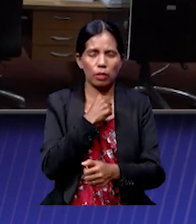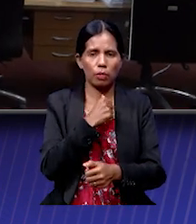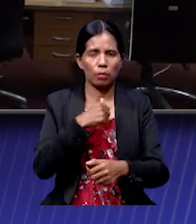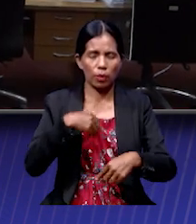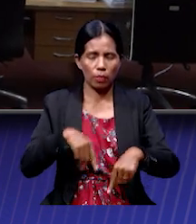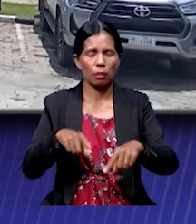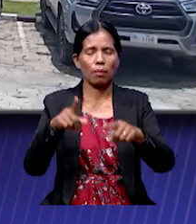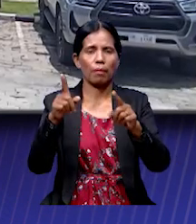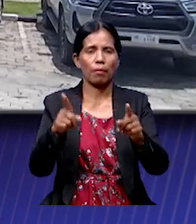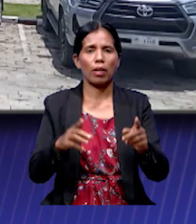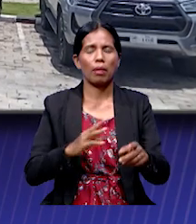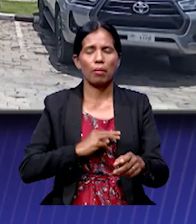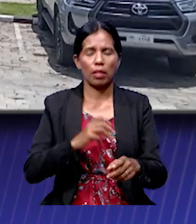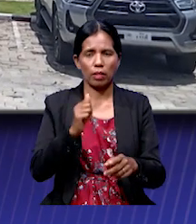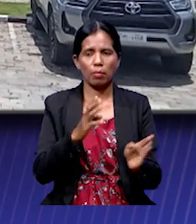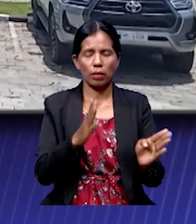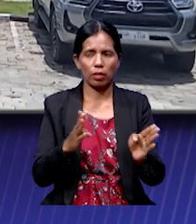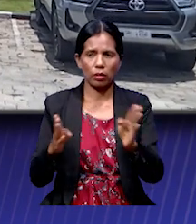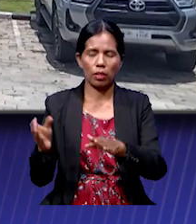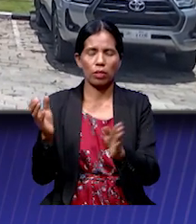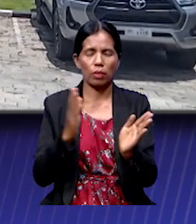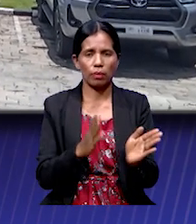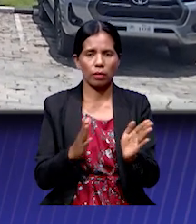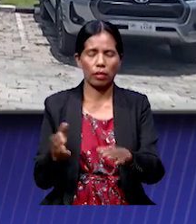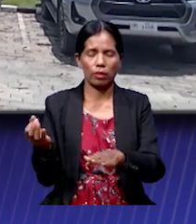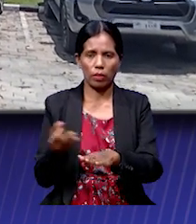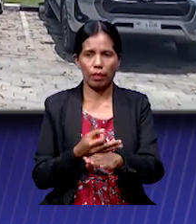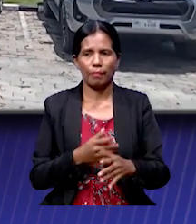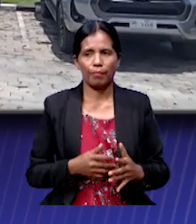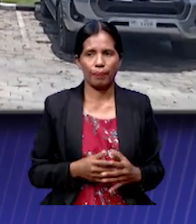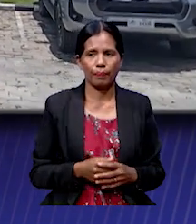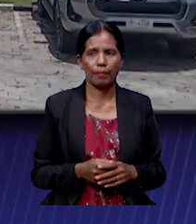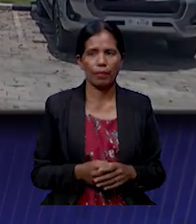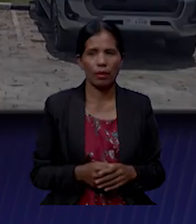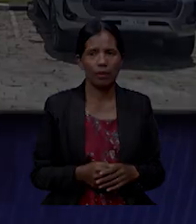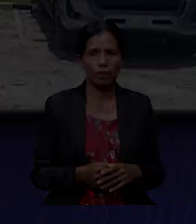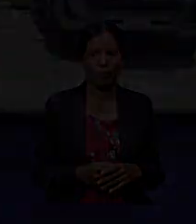e a ela processo preparação documentos. Fátima Pereira, GMN.